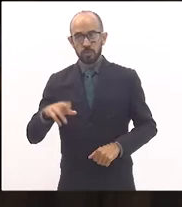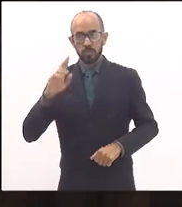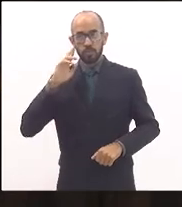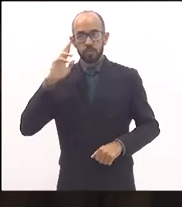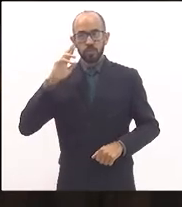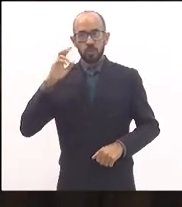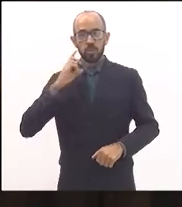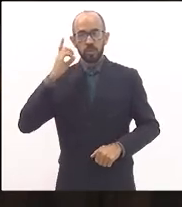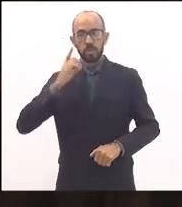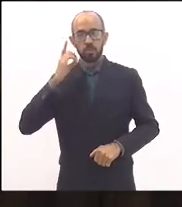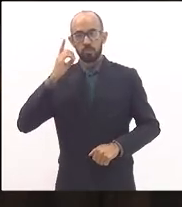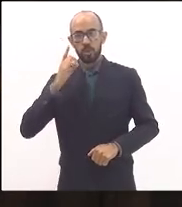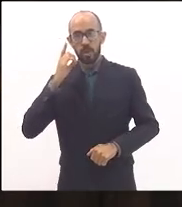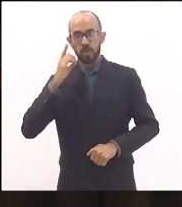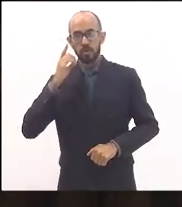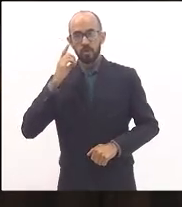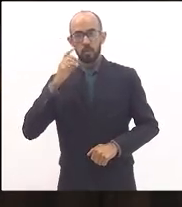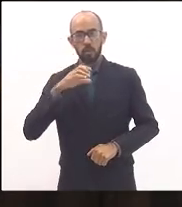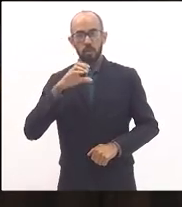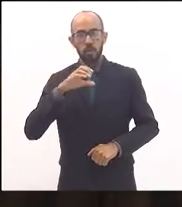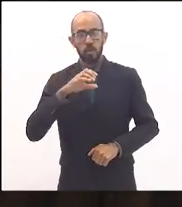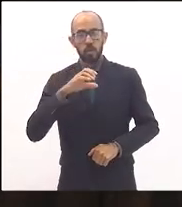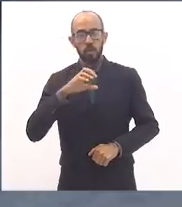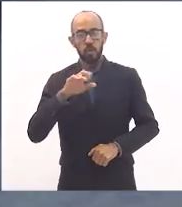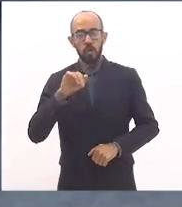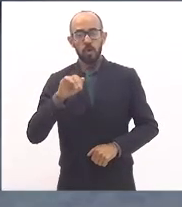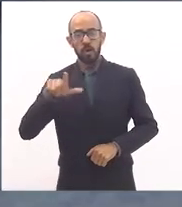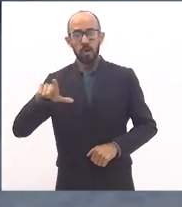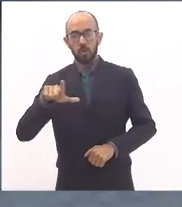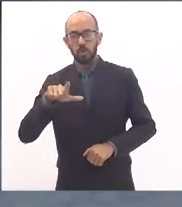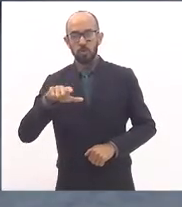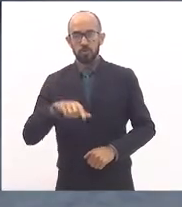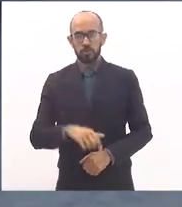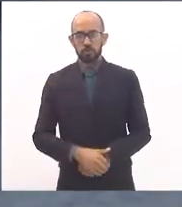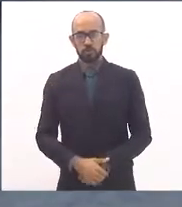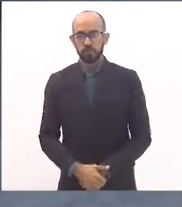Deputado Coronel Jairo a